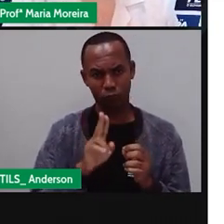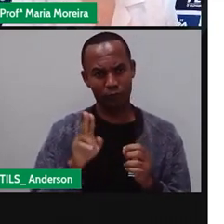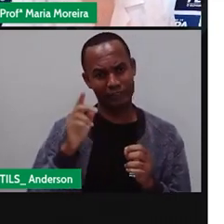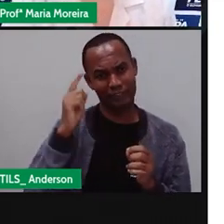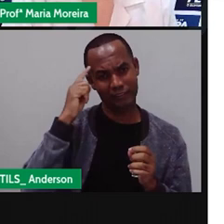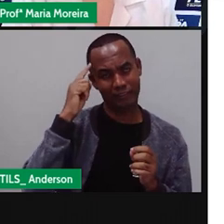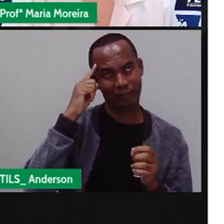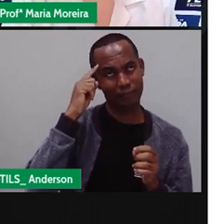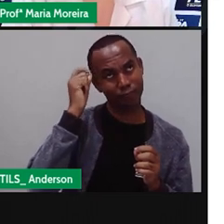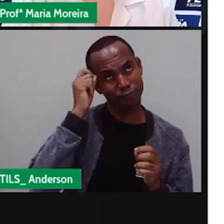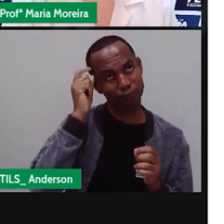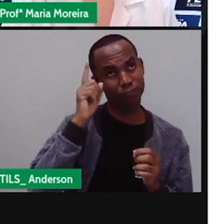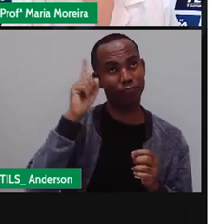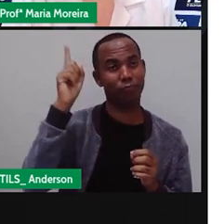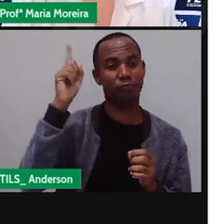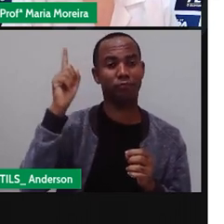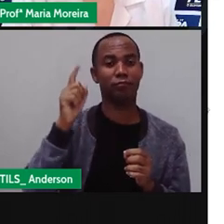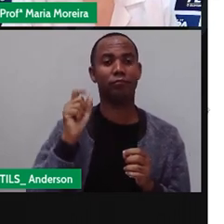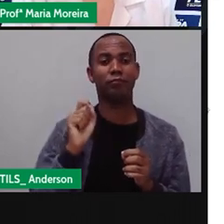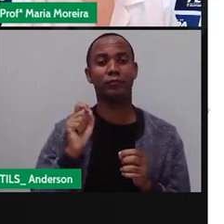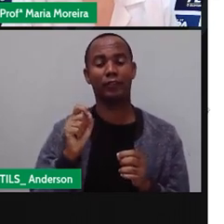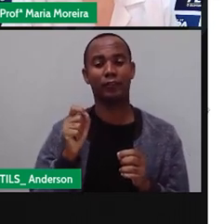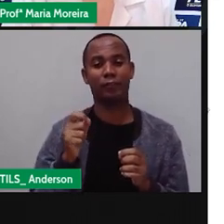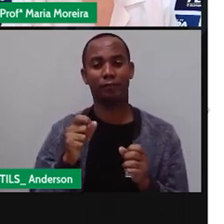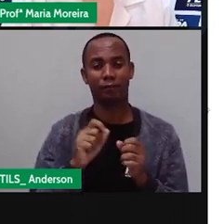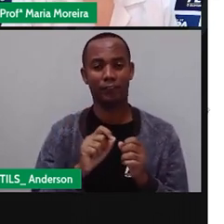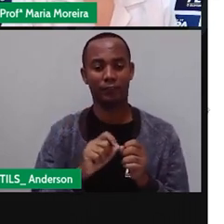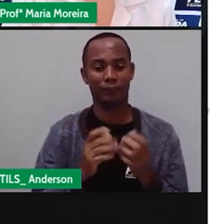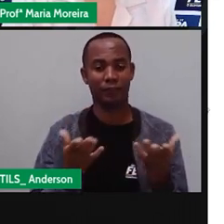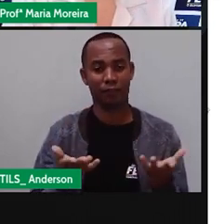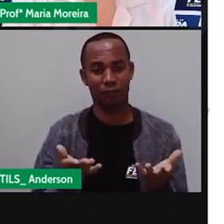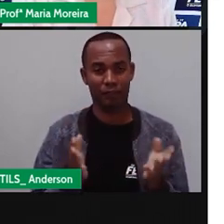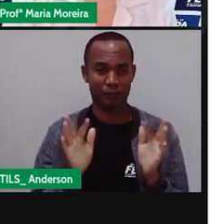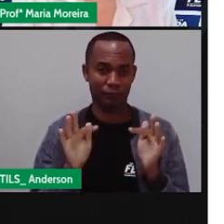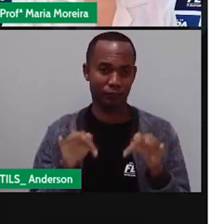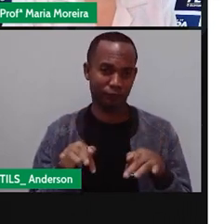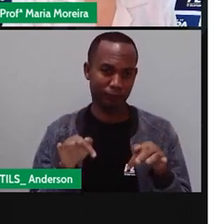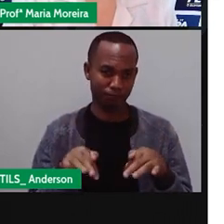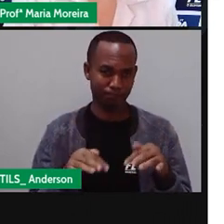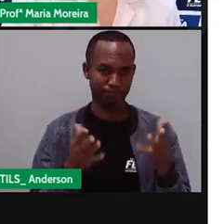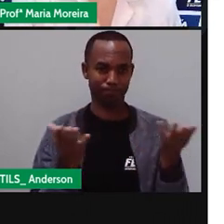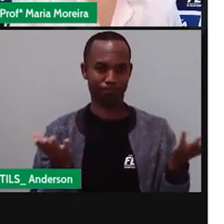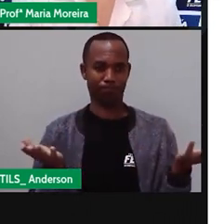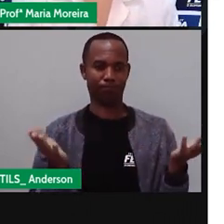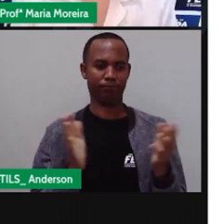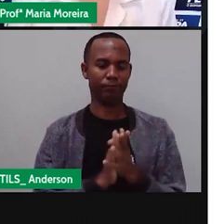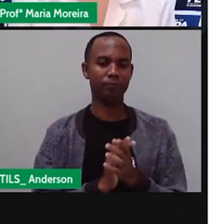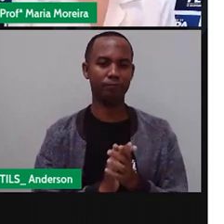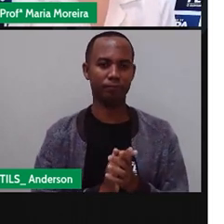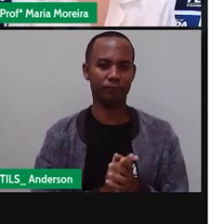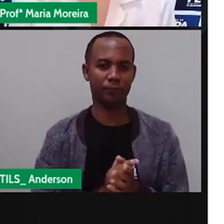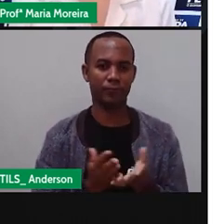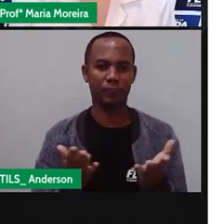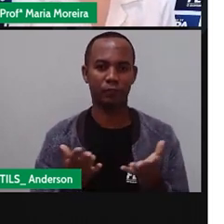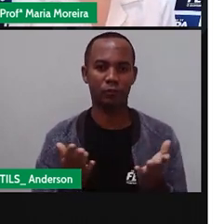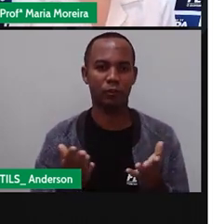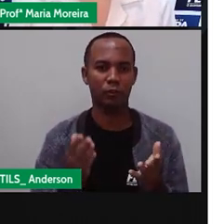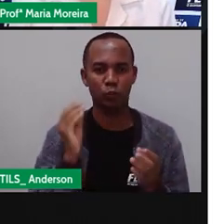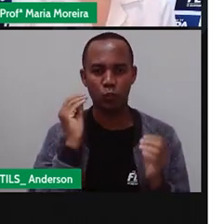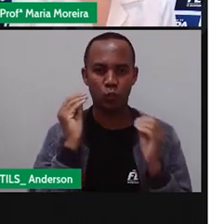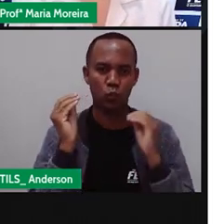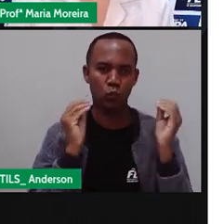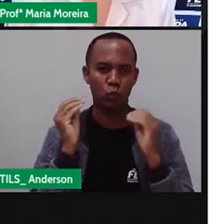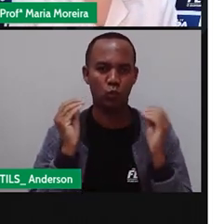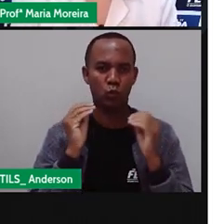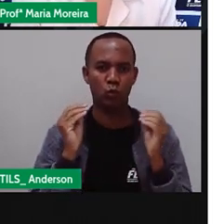sua imaginação e produza. E chegamos ao final. E vamos lá, né, nossos recadinhos